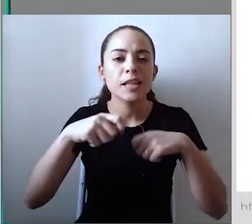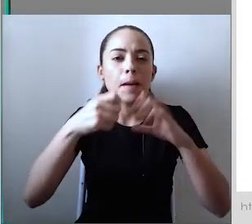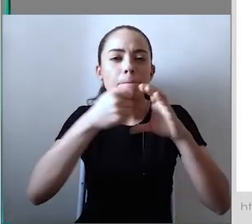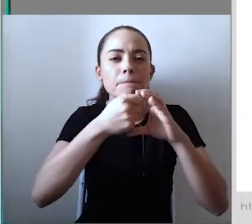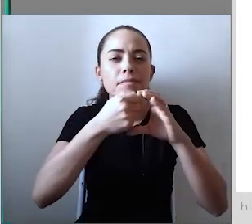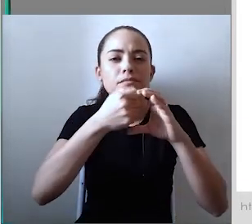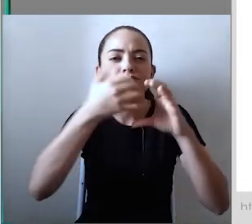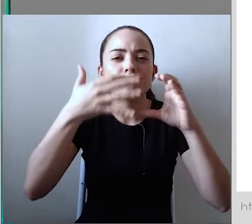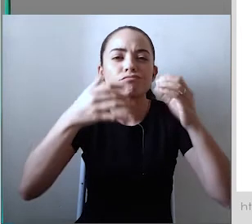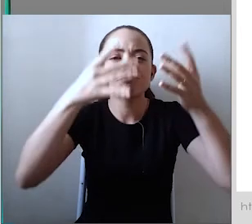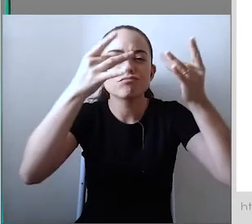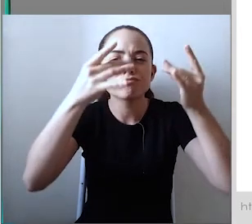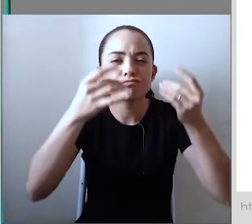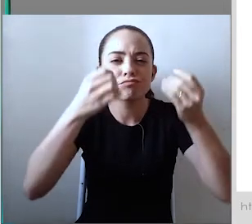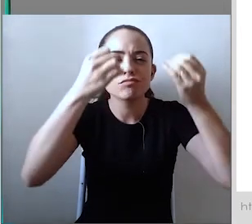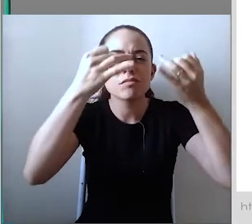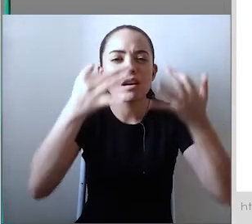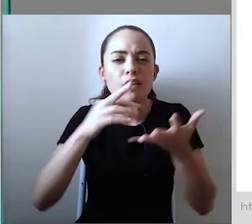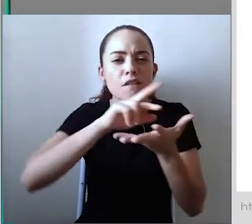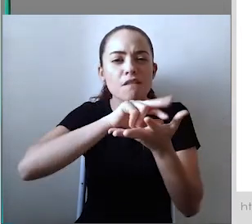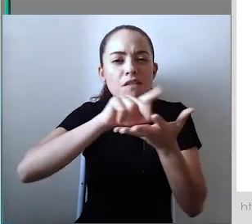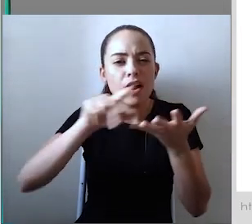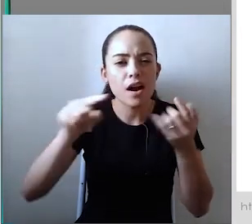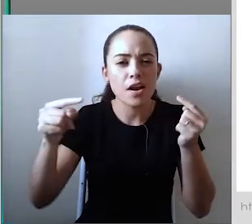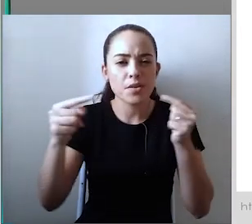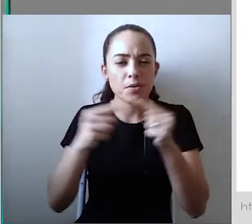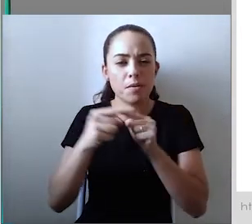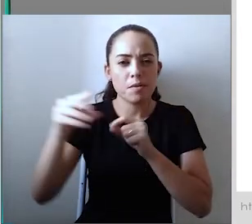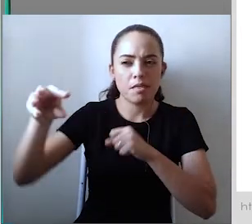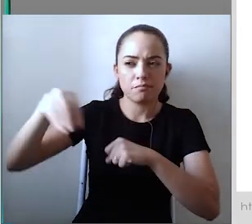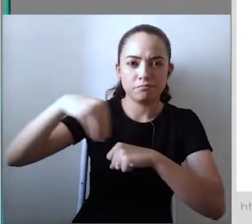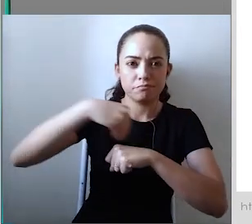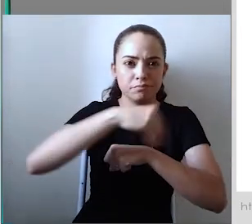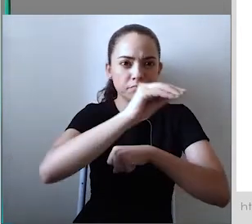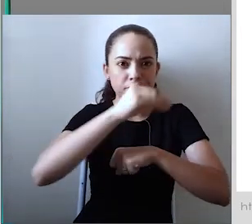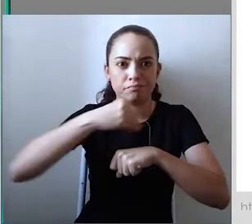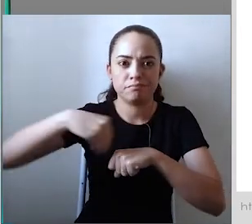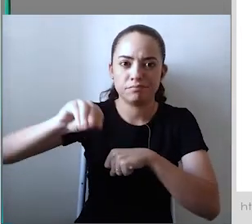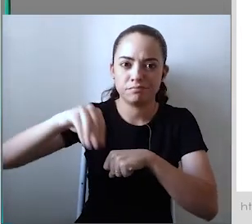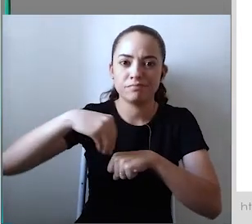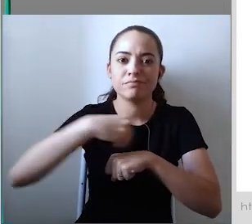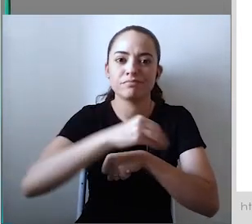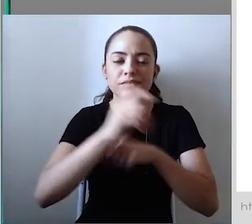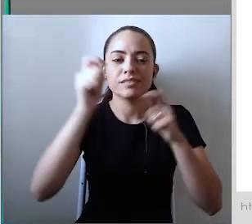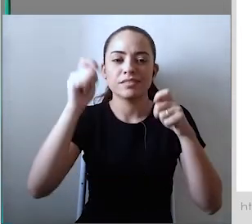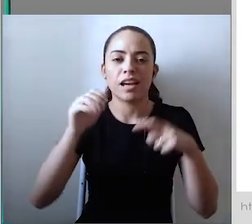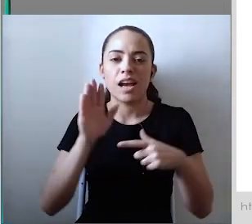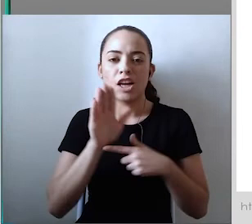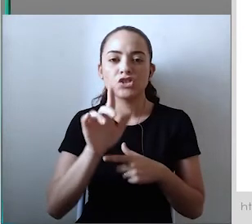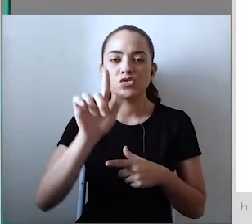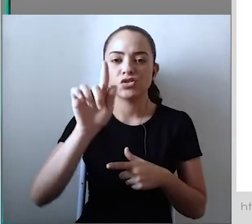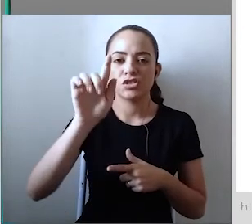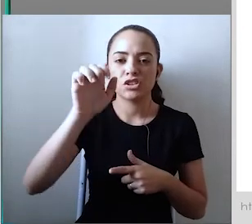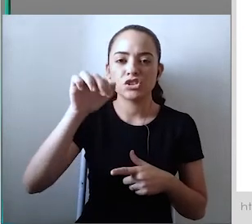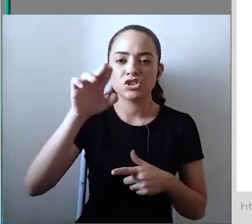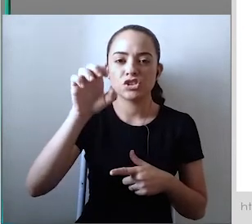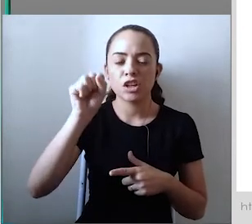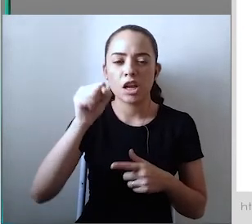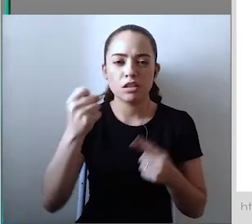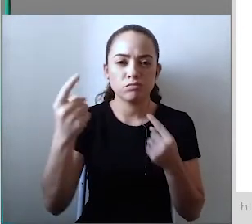de transcrever fatores devido à participação de mensageiros secundários, afetando assim a ativação de